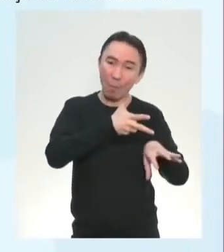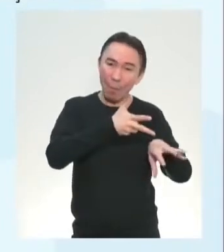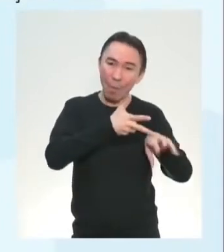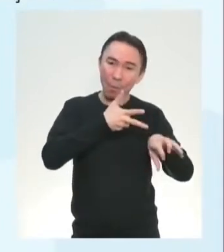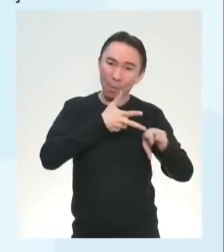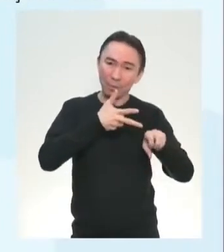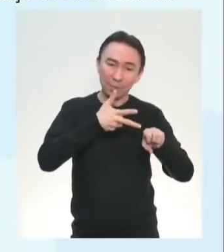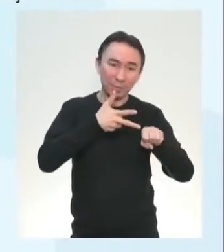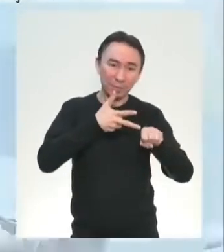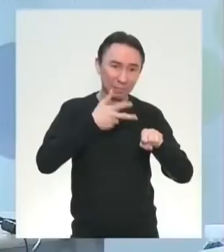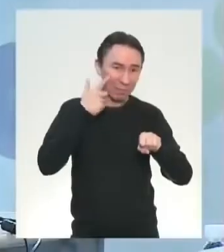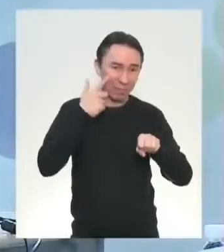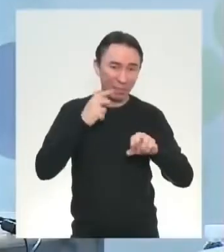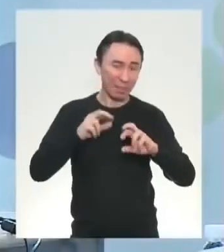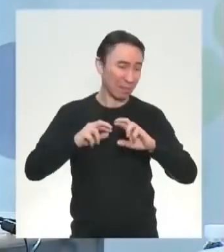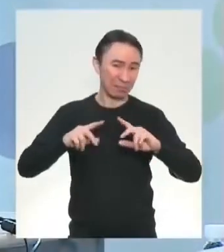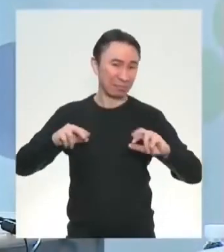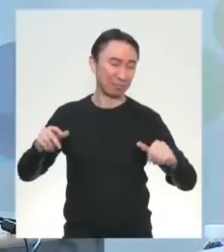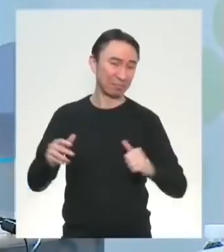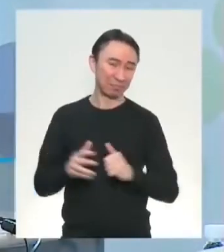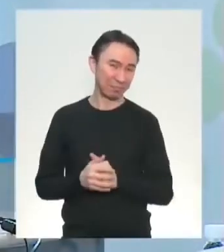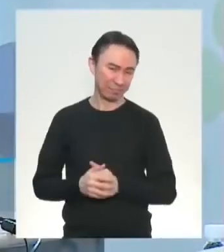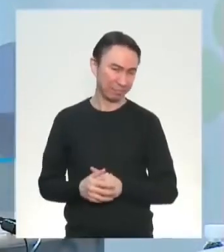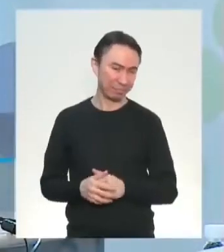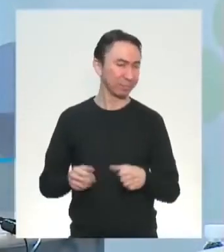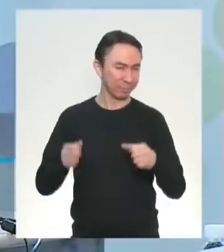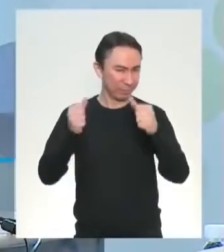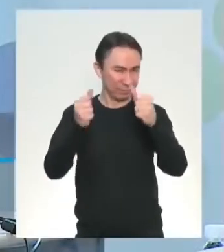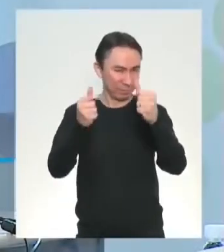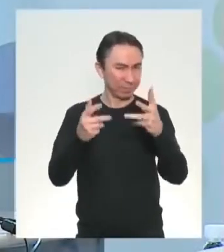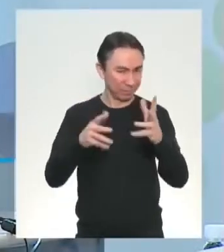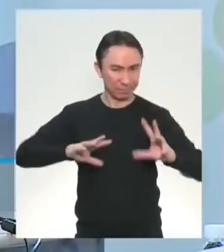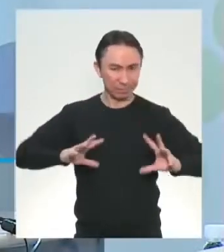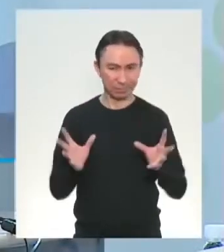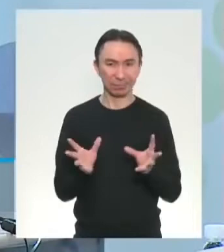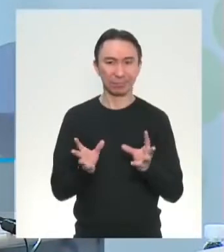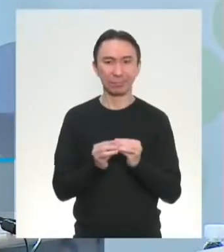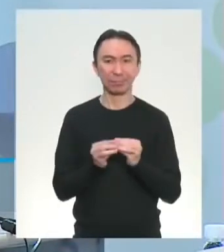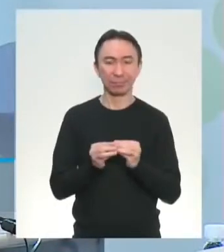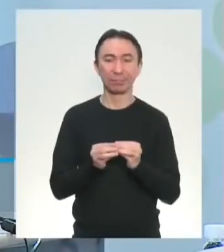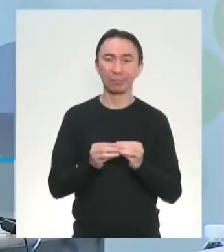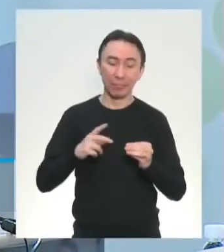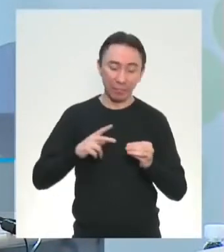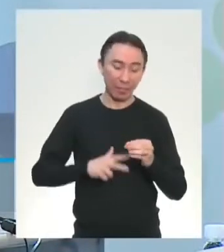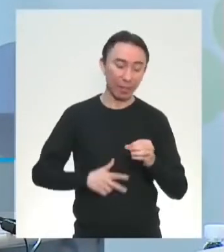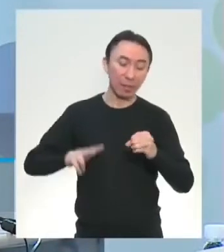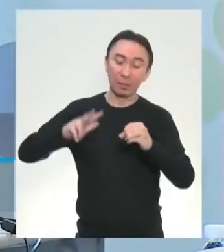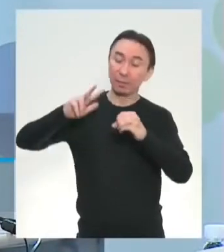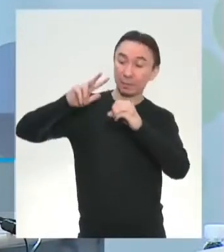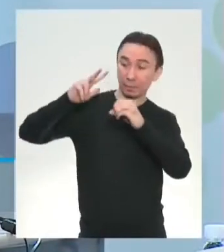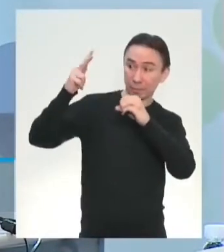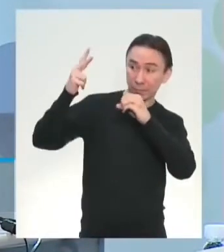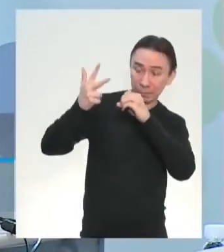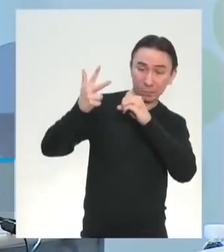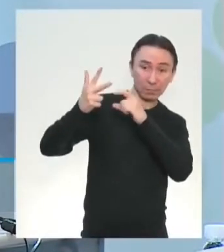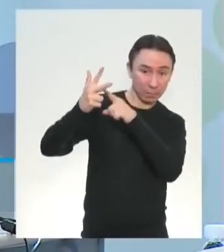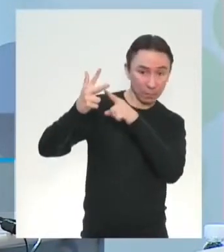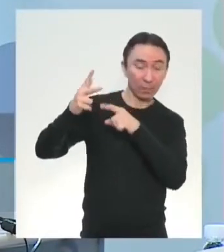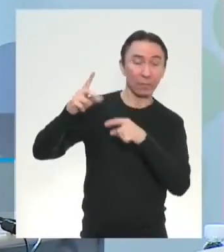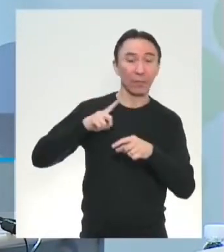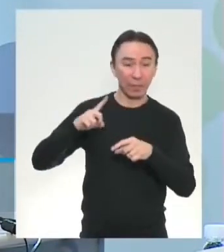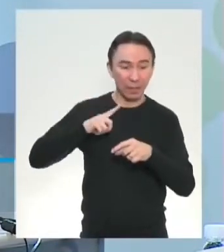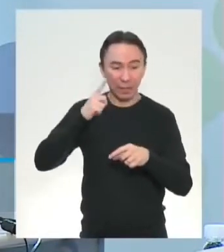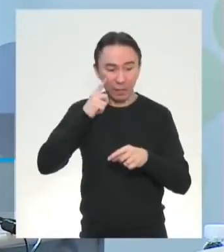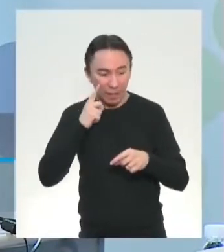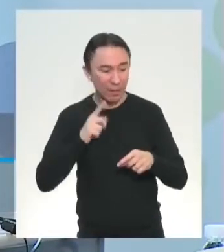muitas bandas. Então, basicamente, o satélite ele trabalha, né, com localizador de imagens e através de